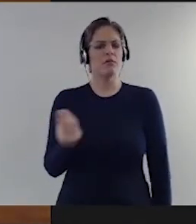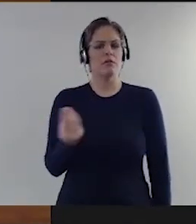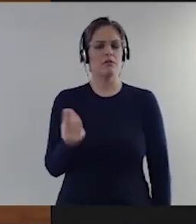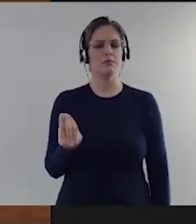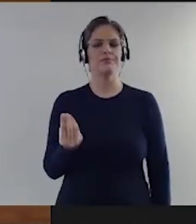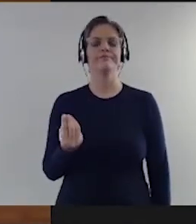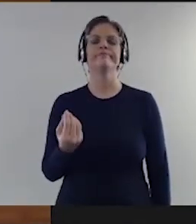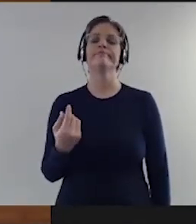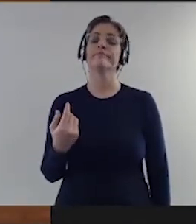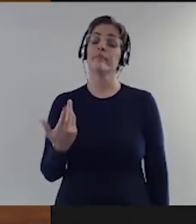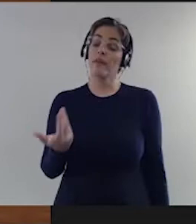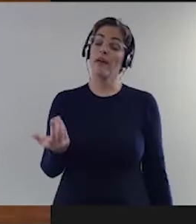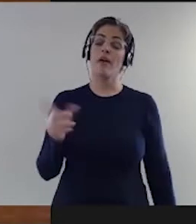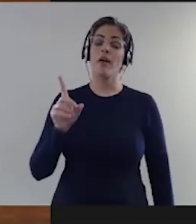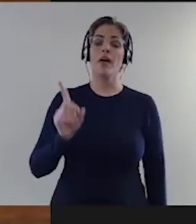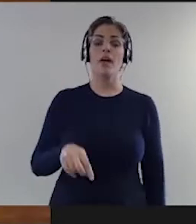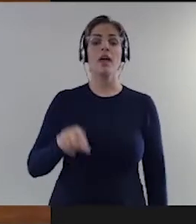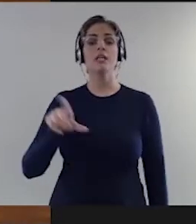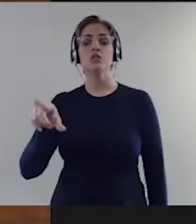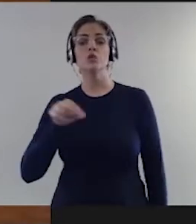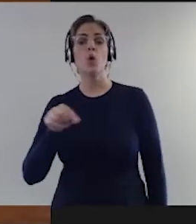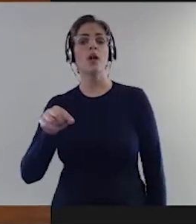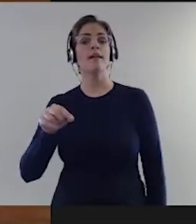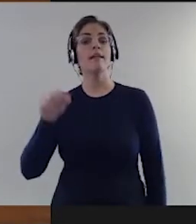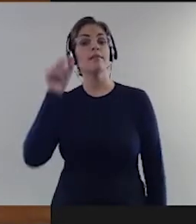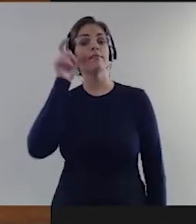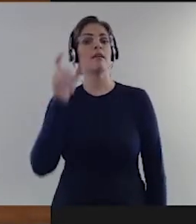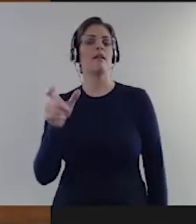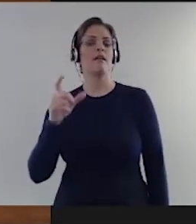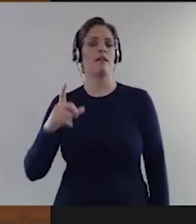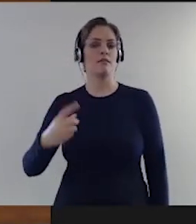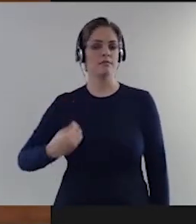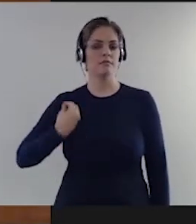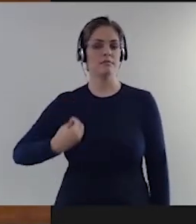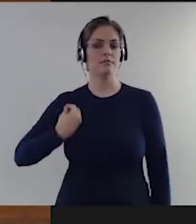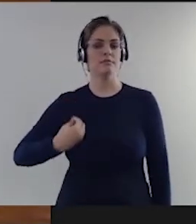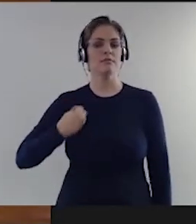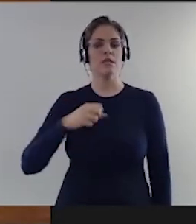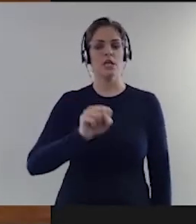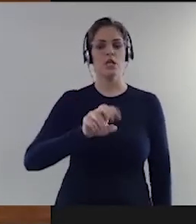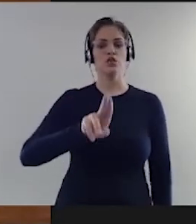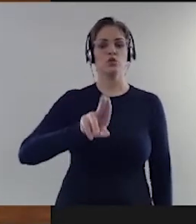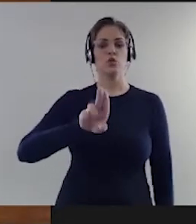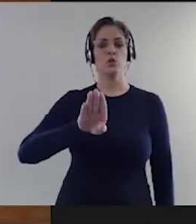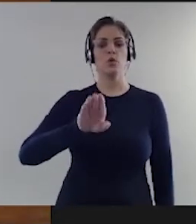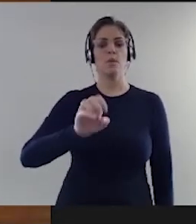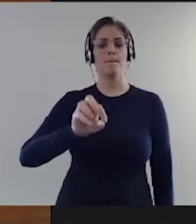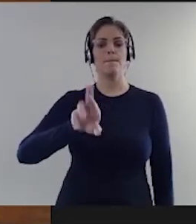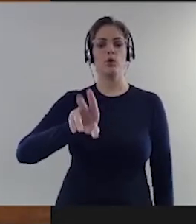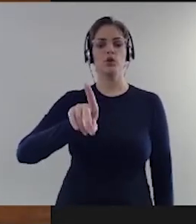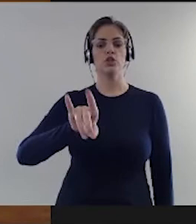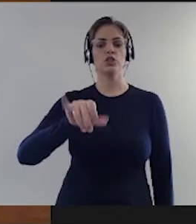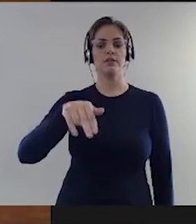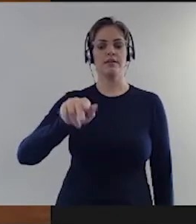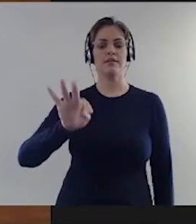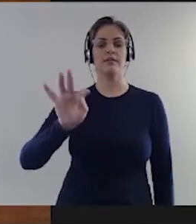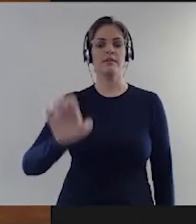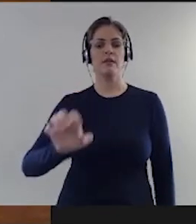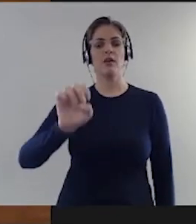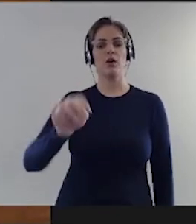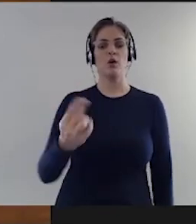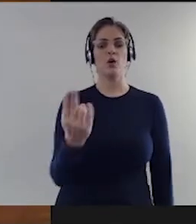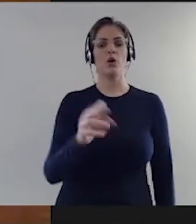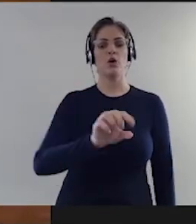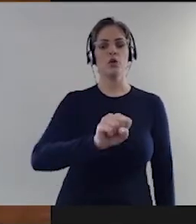escolha entre determinados interesses subordinantes e interesses subordinados, que são previamente eleitos